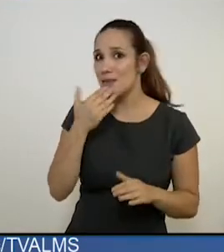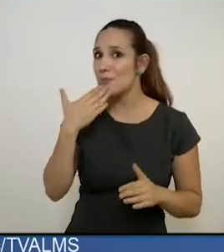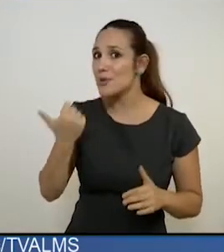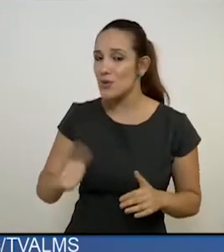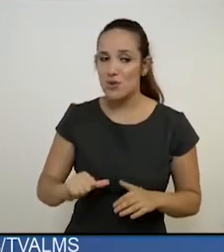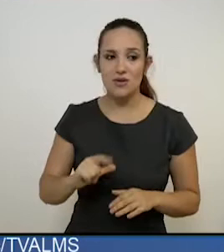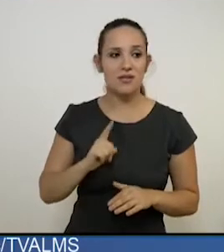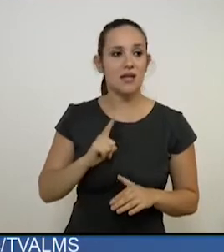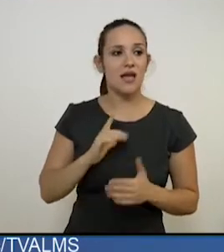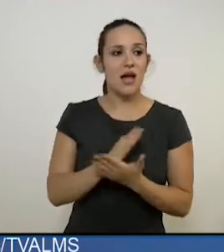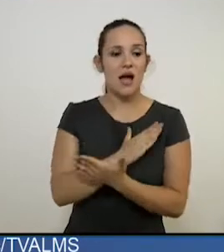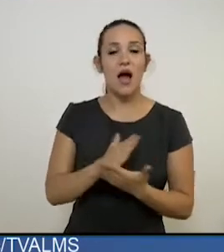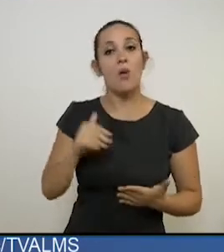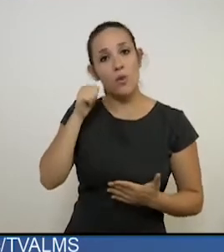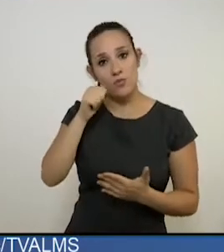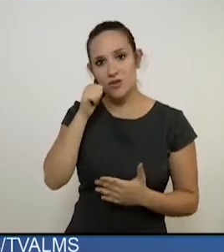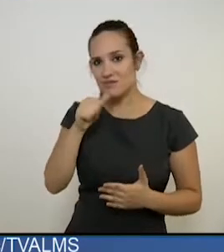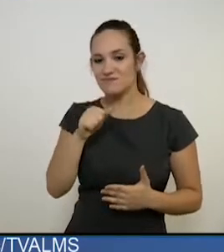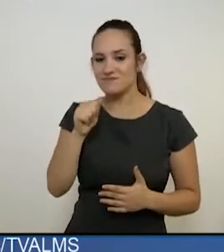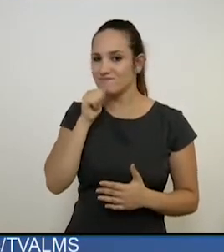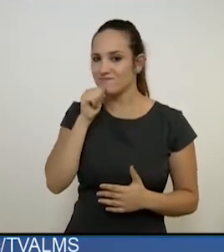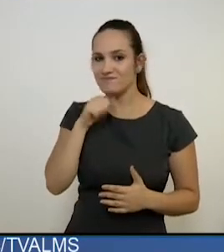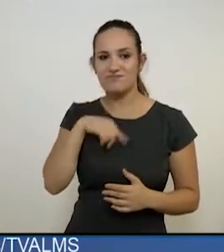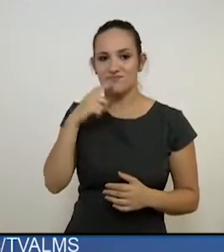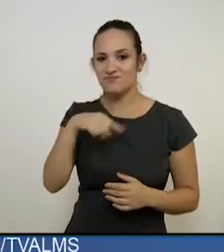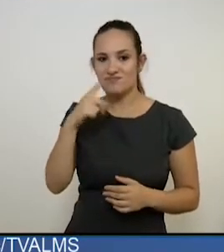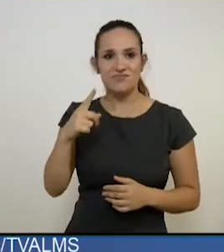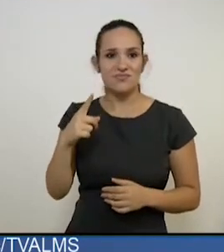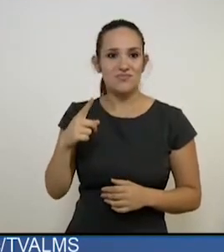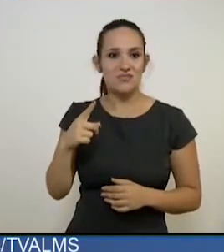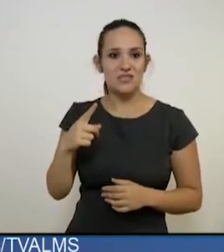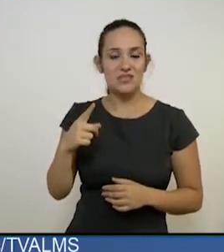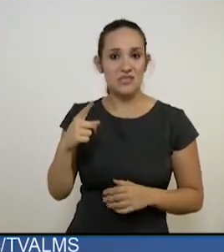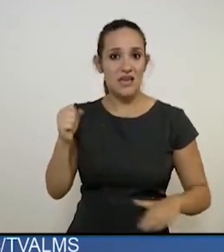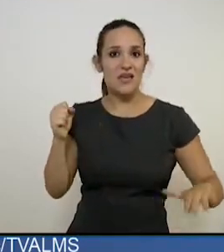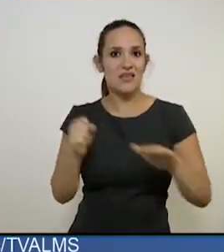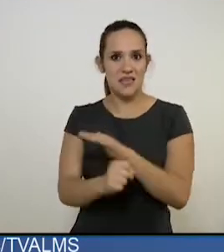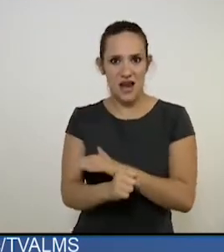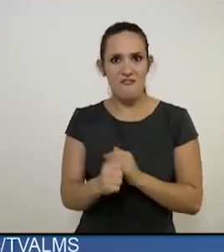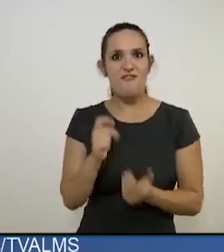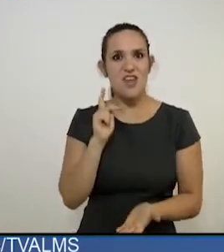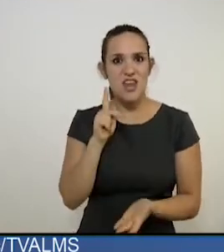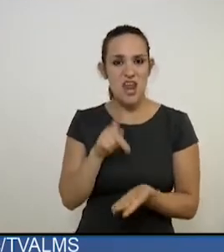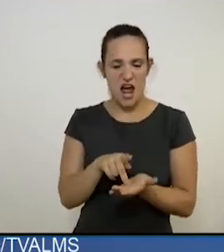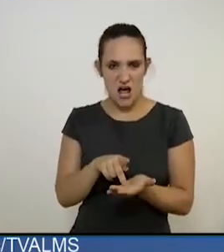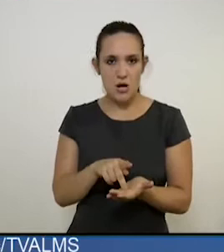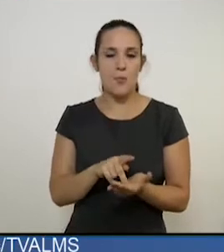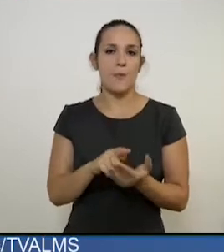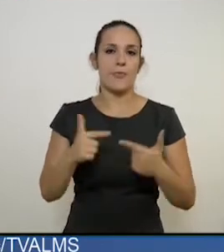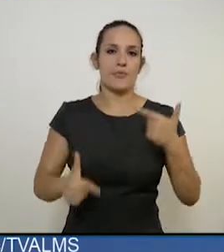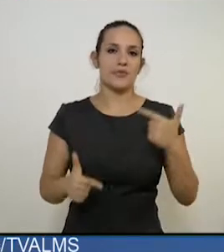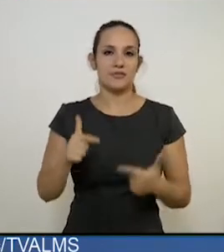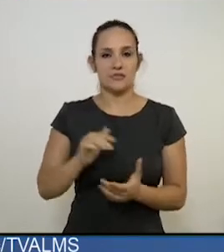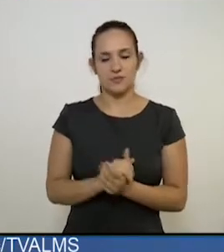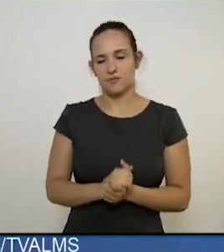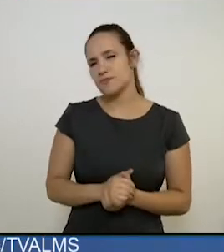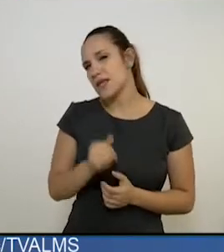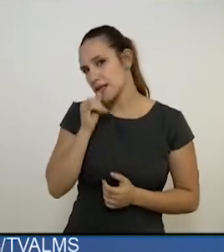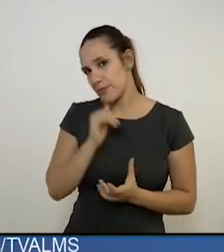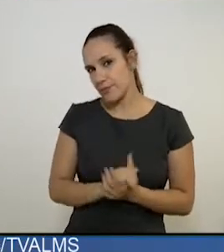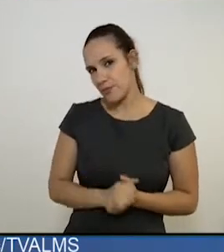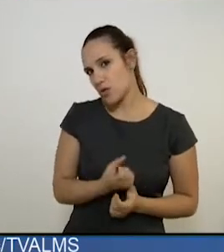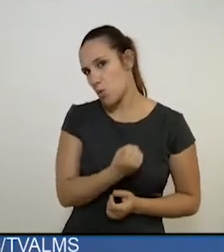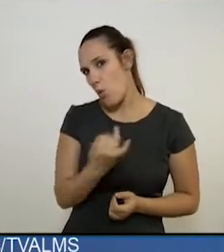conseguem ter tanta notoriedade qualitativa na política brasileira. A quantidade de senadoras, por